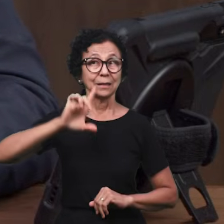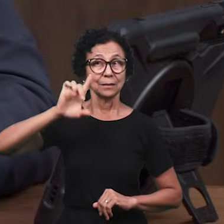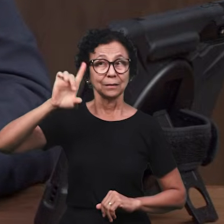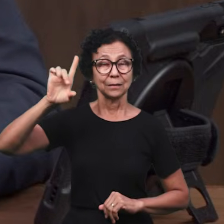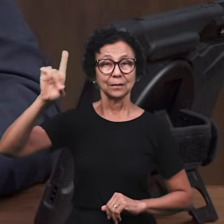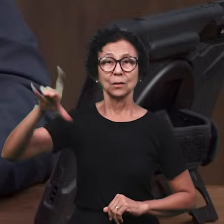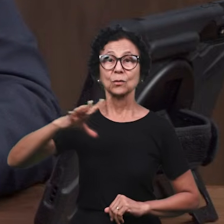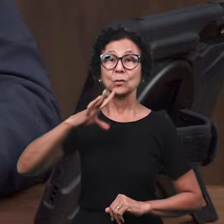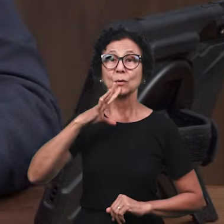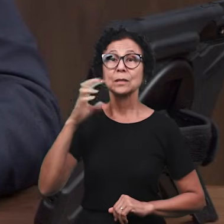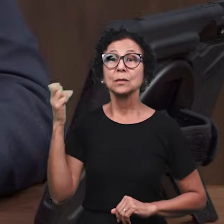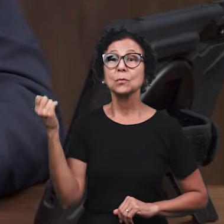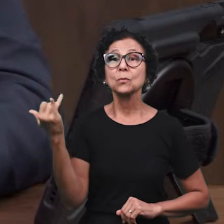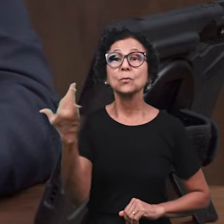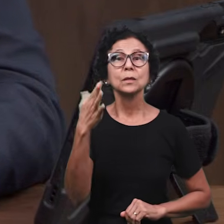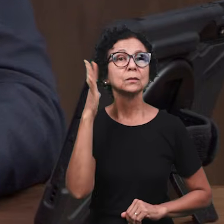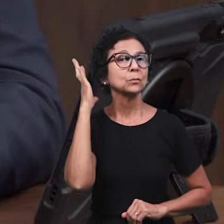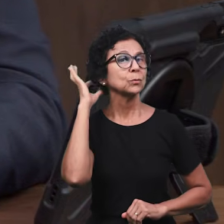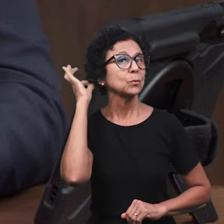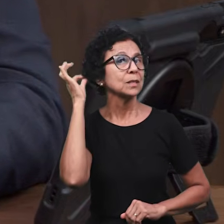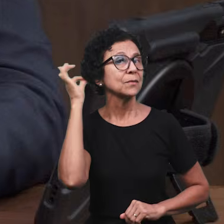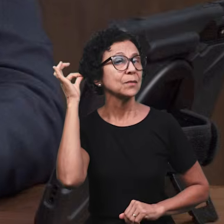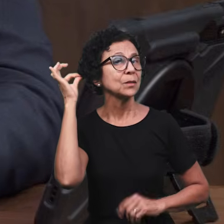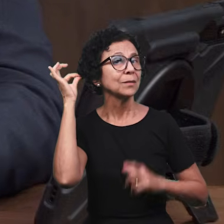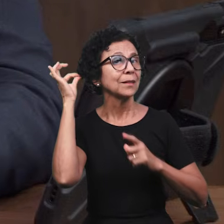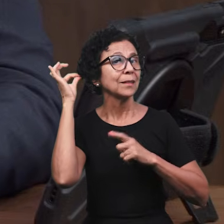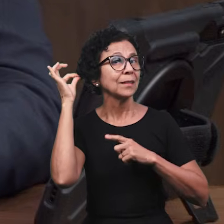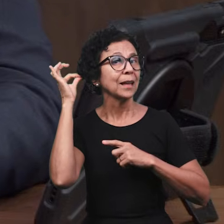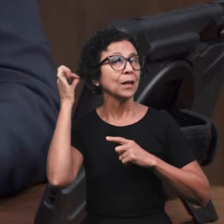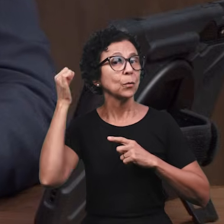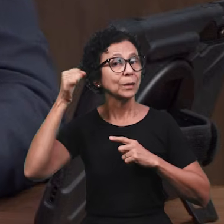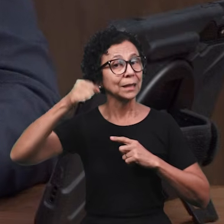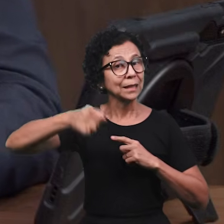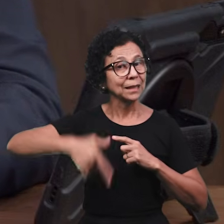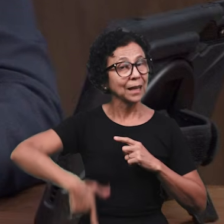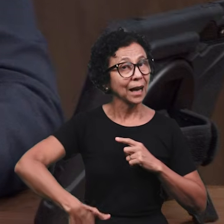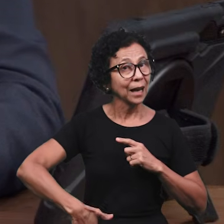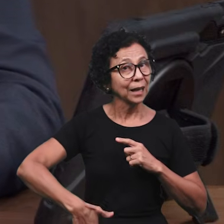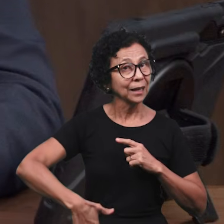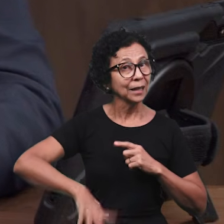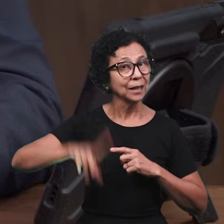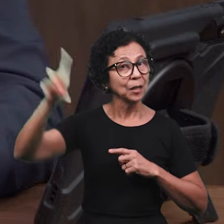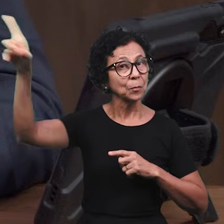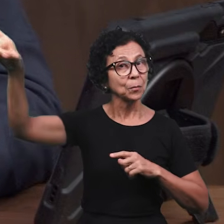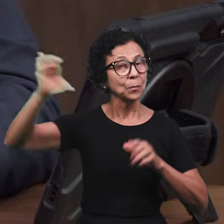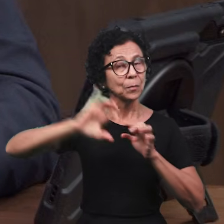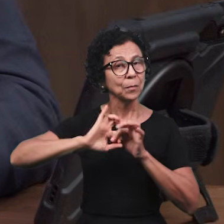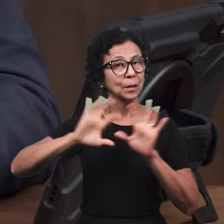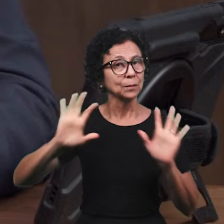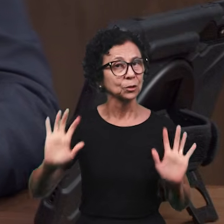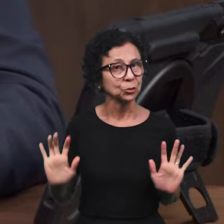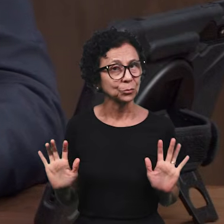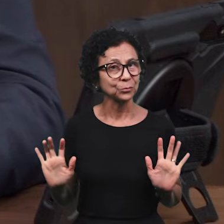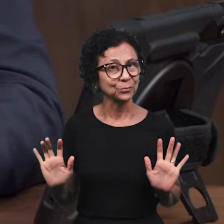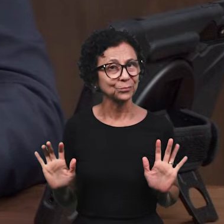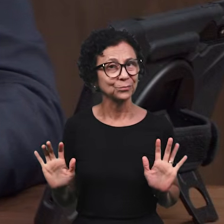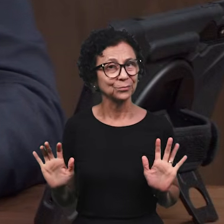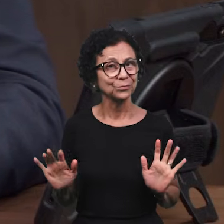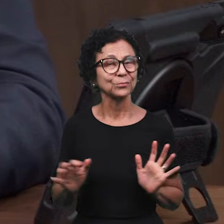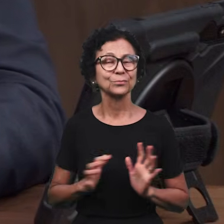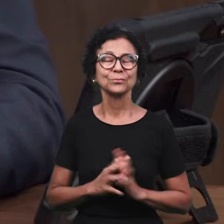até quantos fios de cabelo você tem, os que caem, e se caem é por autorização dele, por permissão